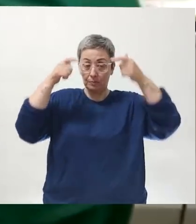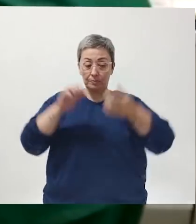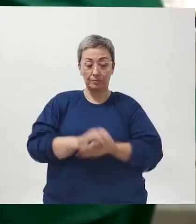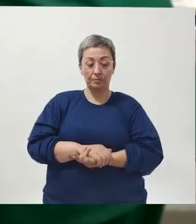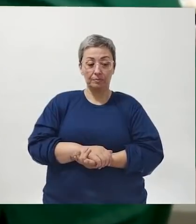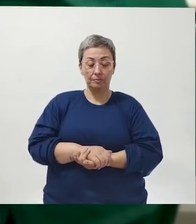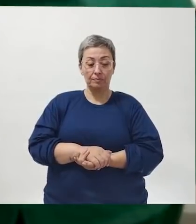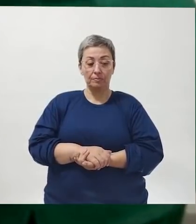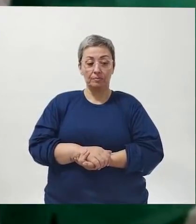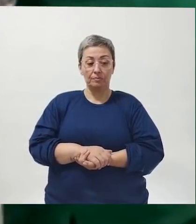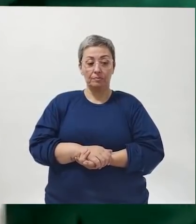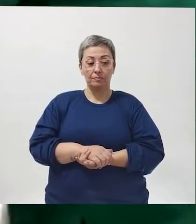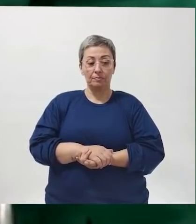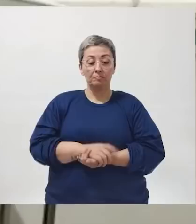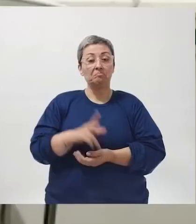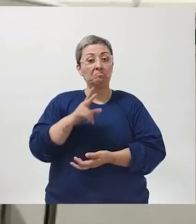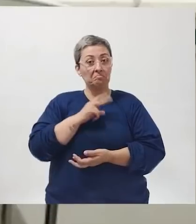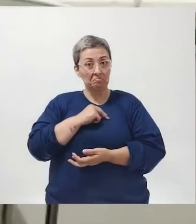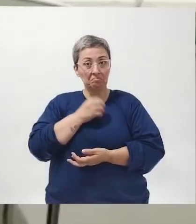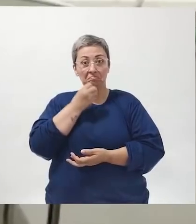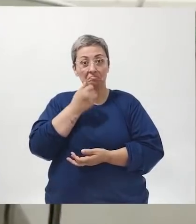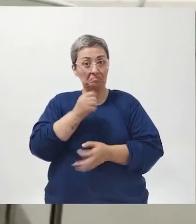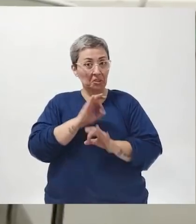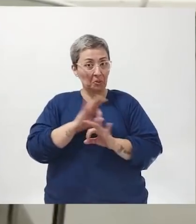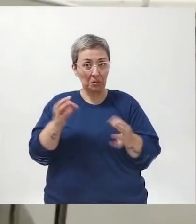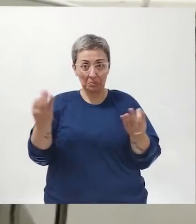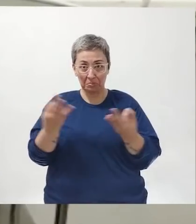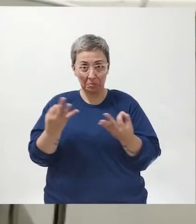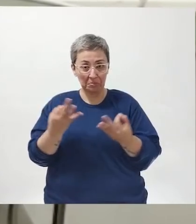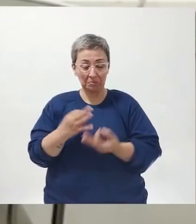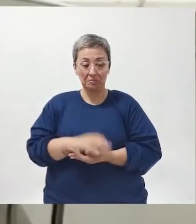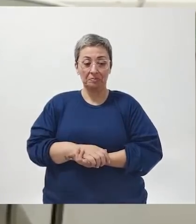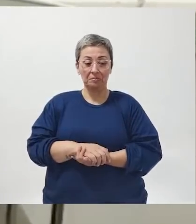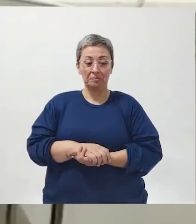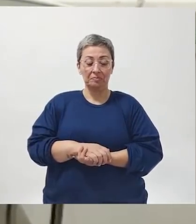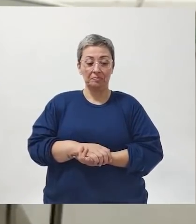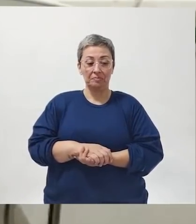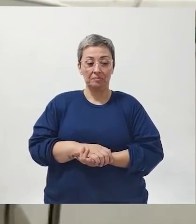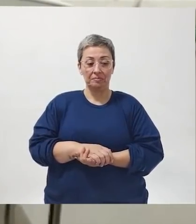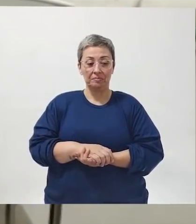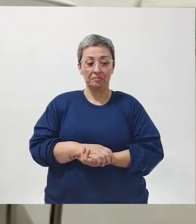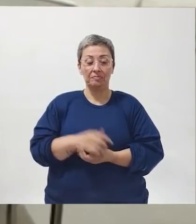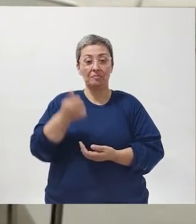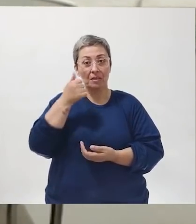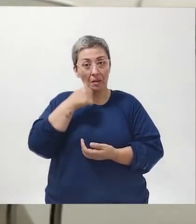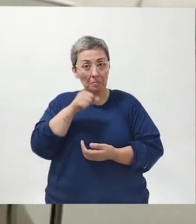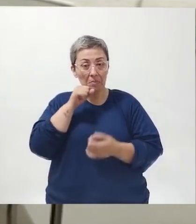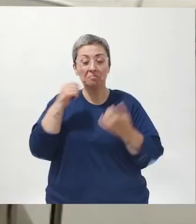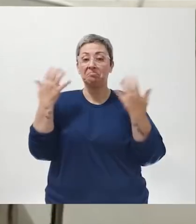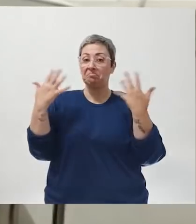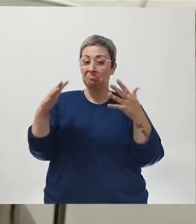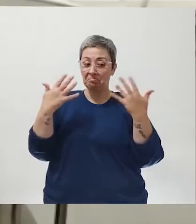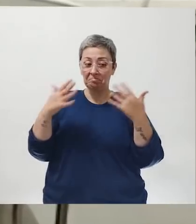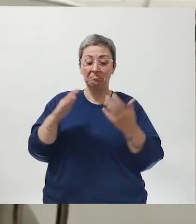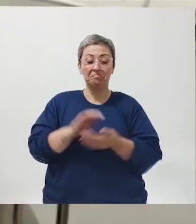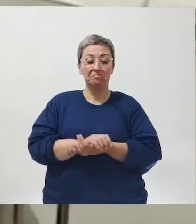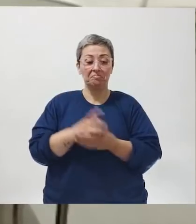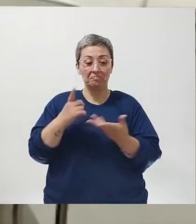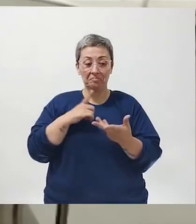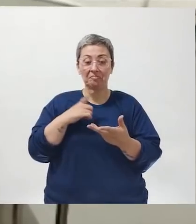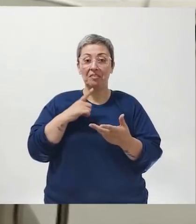Olha, tudo perfeito, Alice. Mãe, você está de parabéns. Esse leite materno